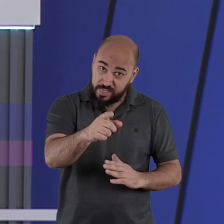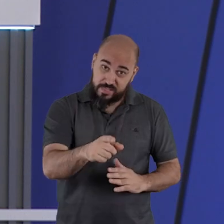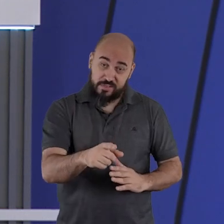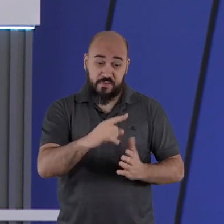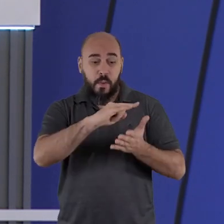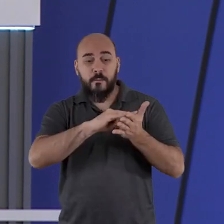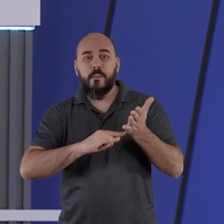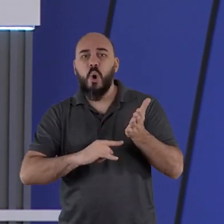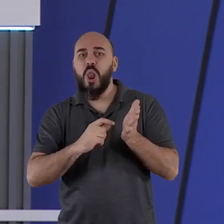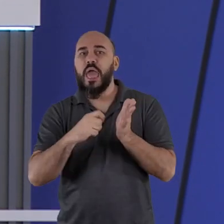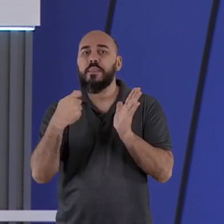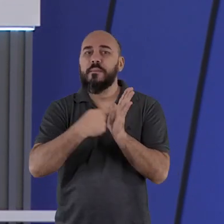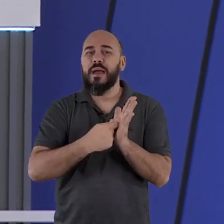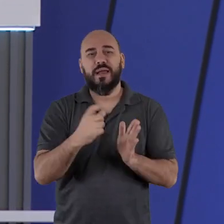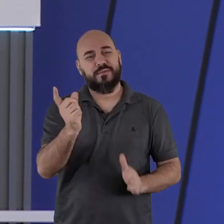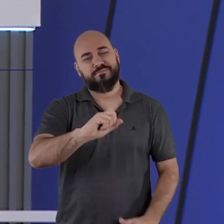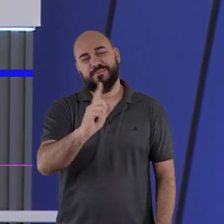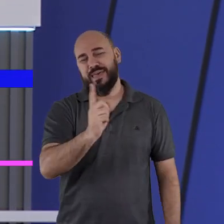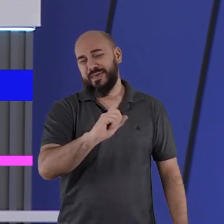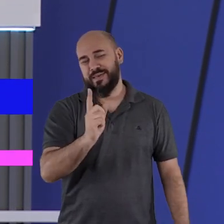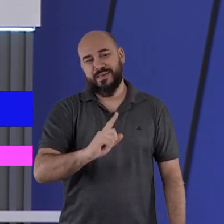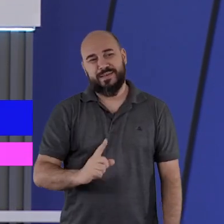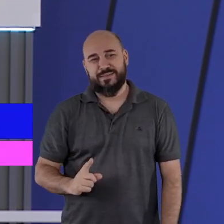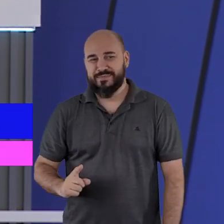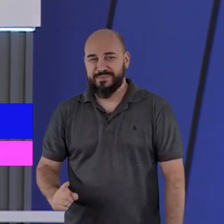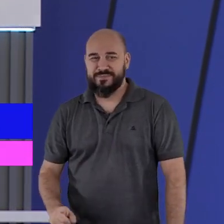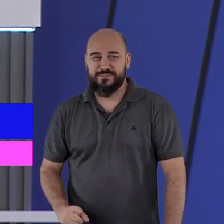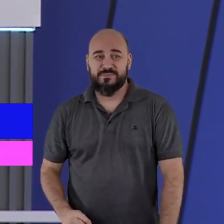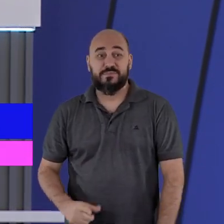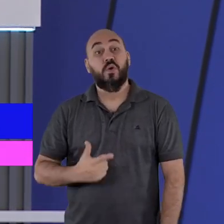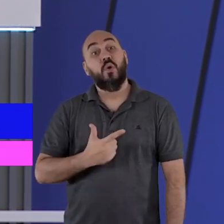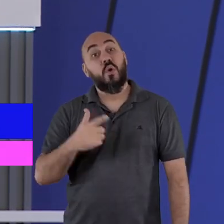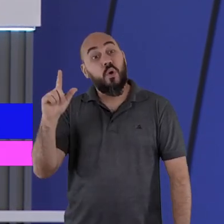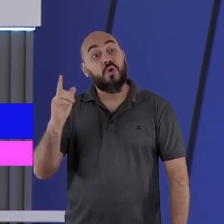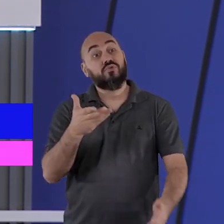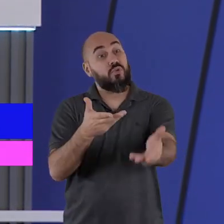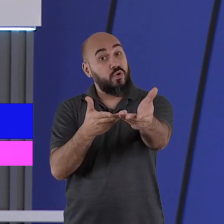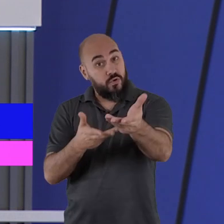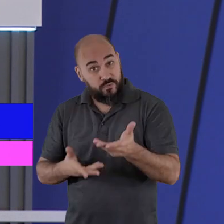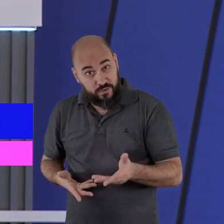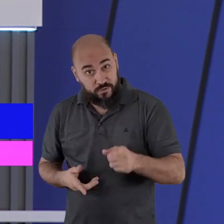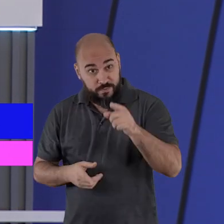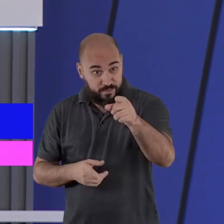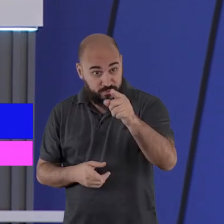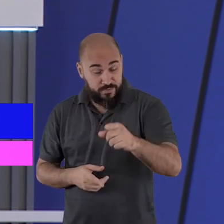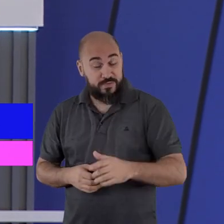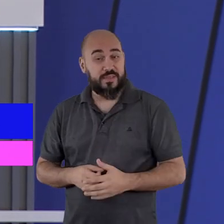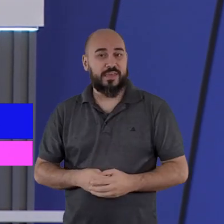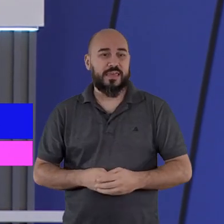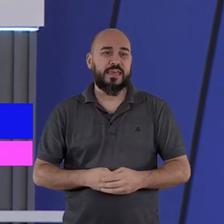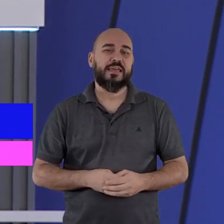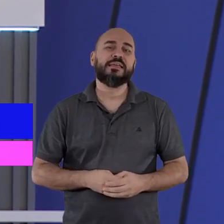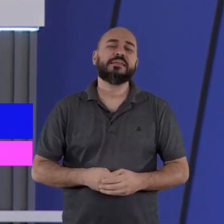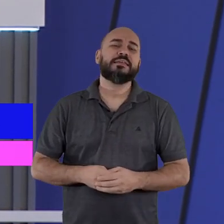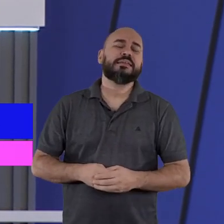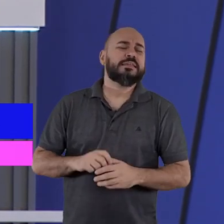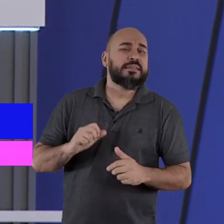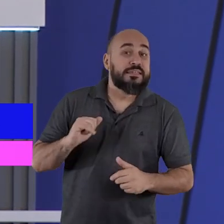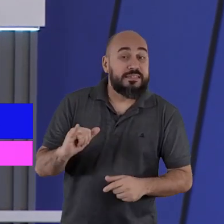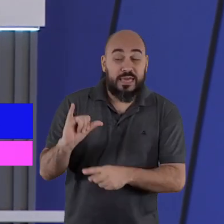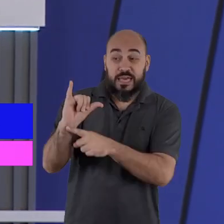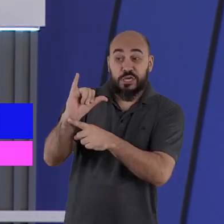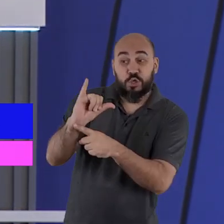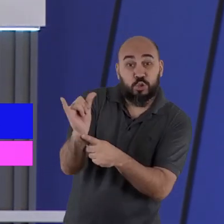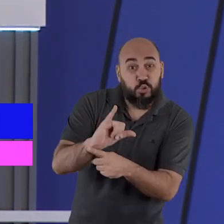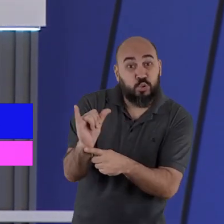ficar tranquilo. Quero fazer um outro convite também para a senhora e para o senhor. Se ainda você não se